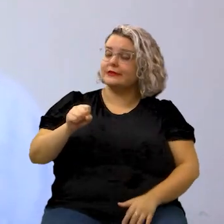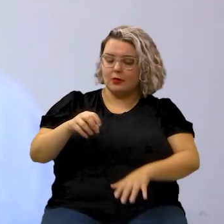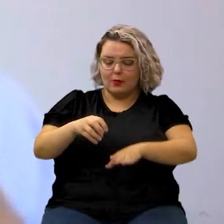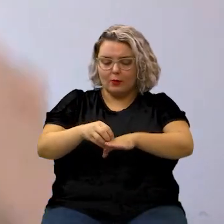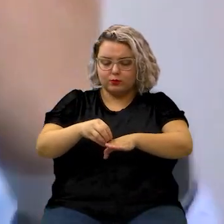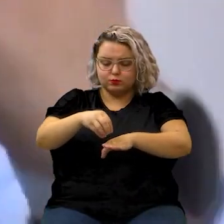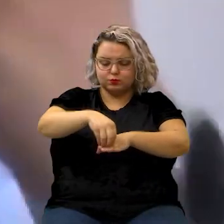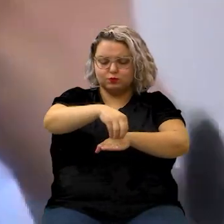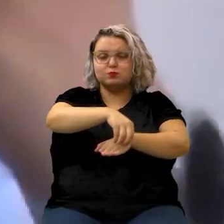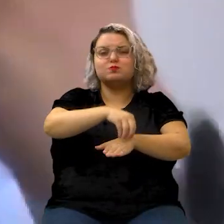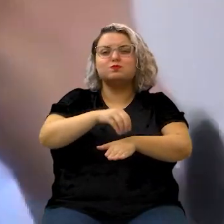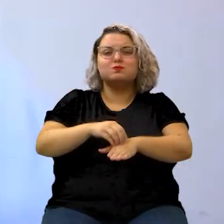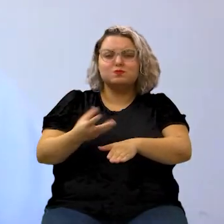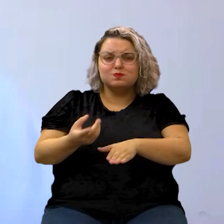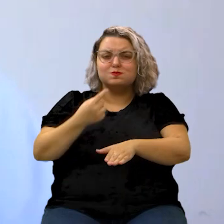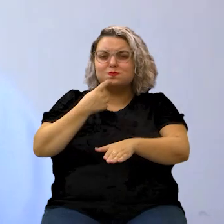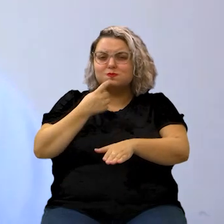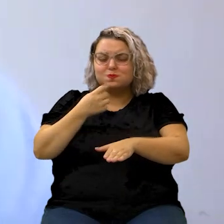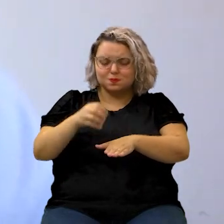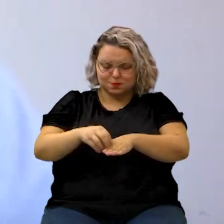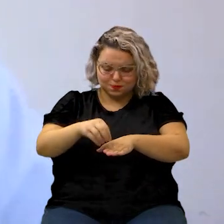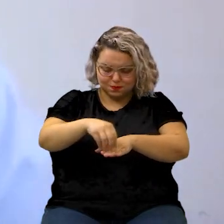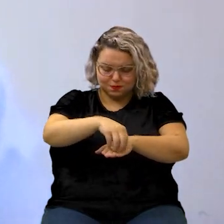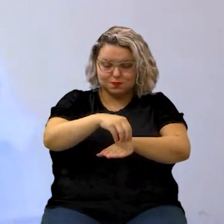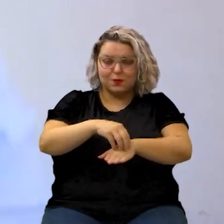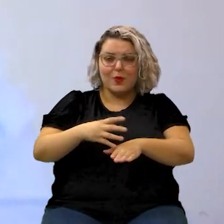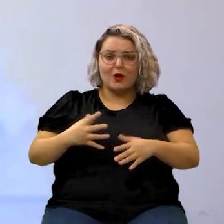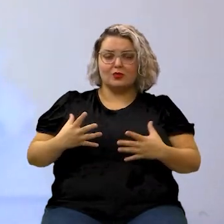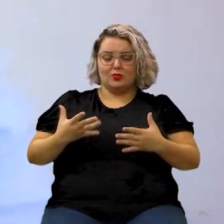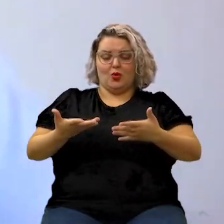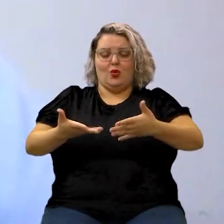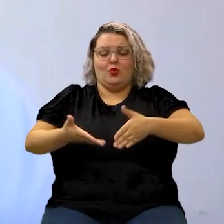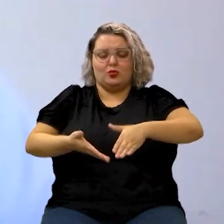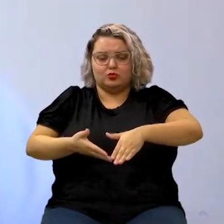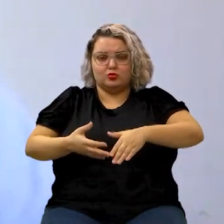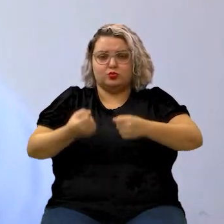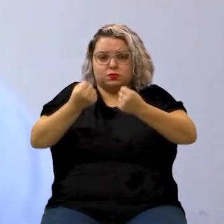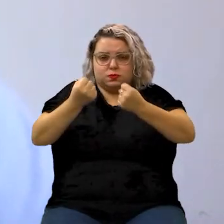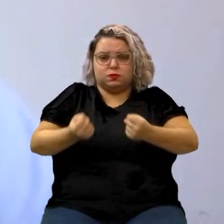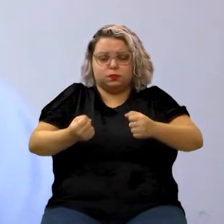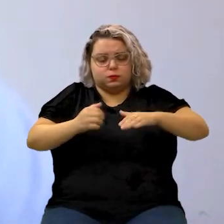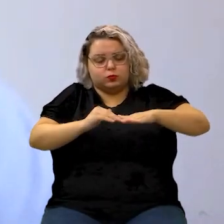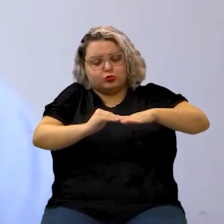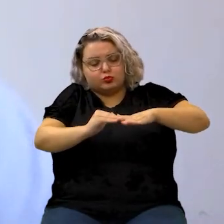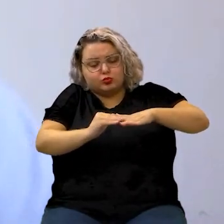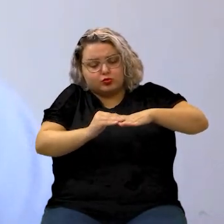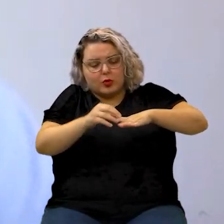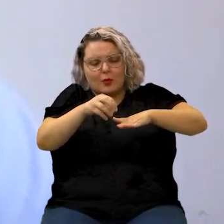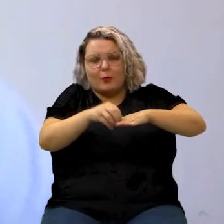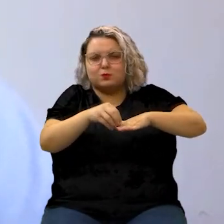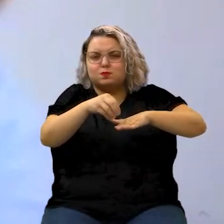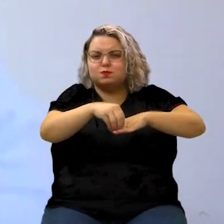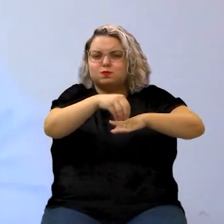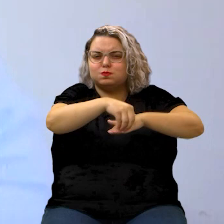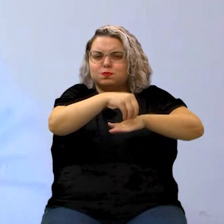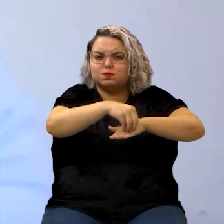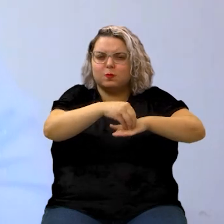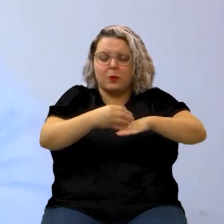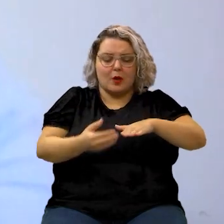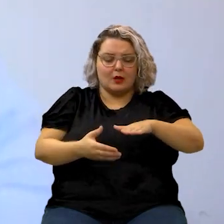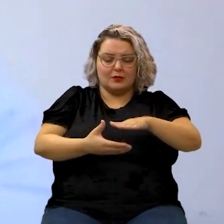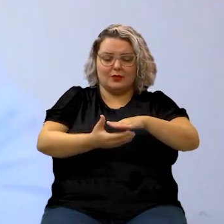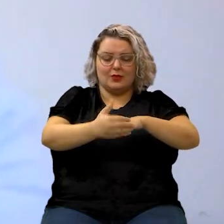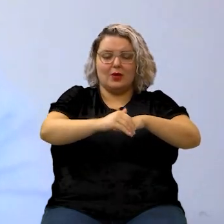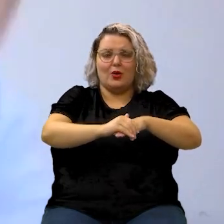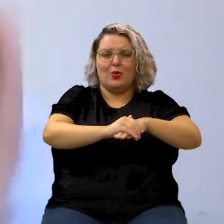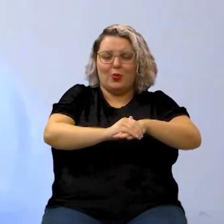imagina, todo o seu corpo, todo o seu peso está sendo jogado lá na pontinha do pé. Imagina, o seu